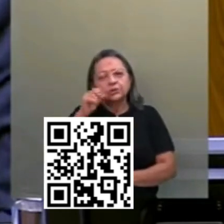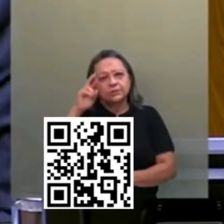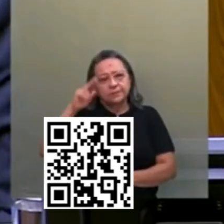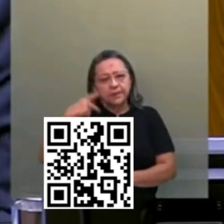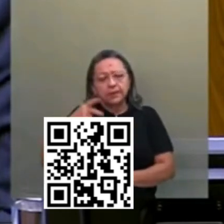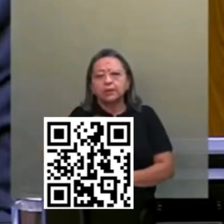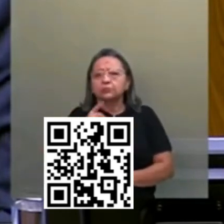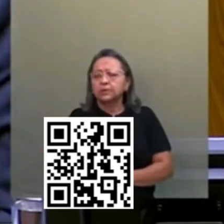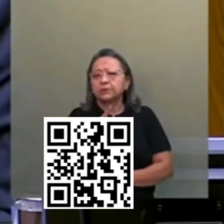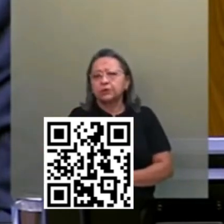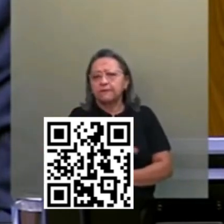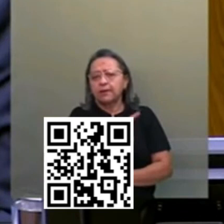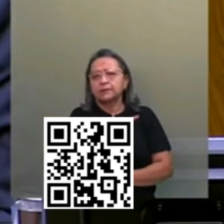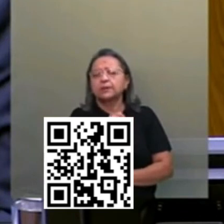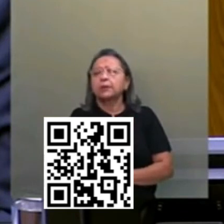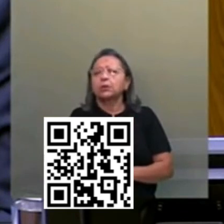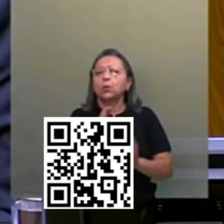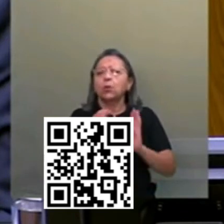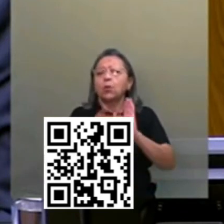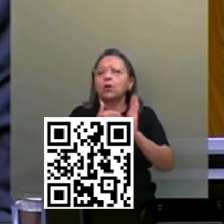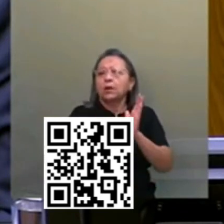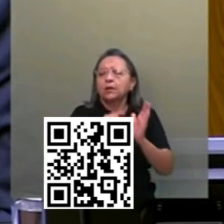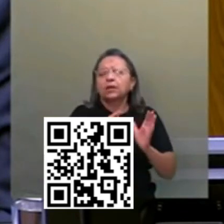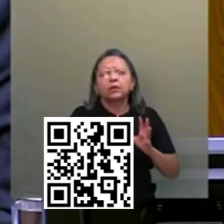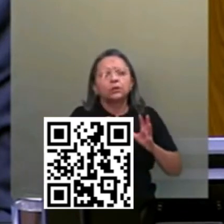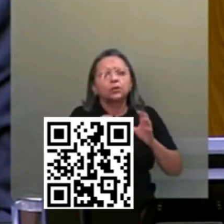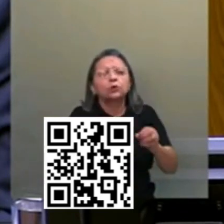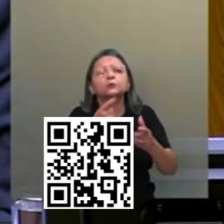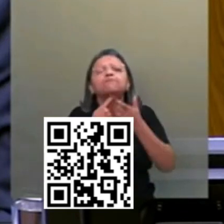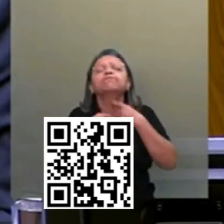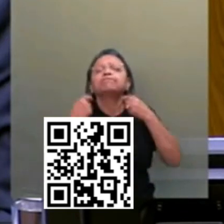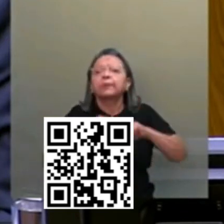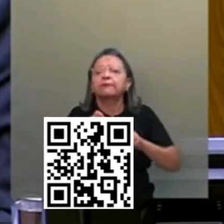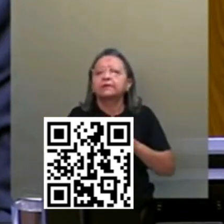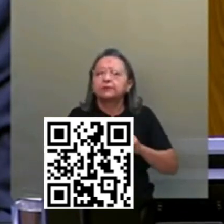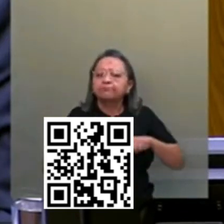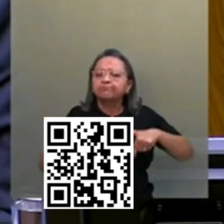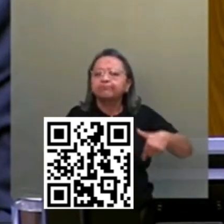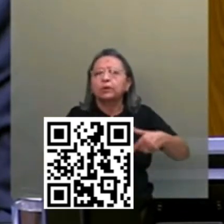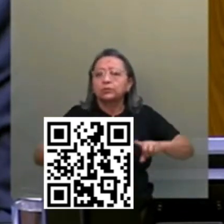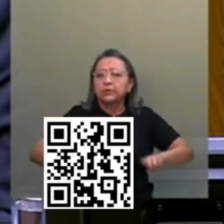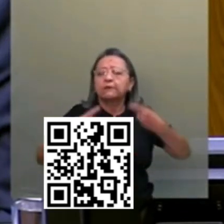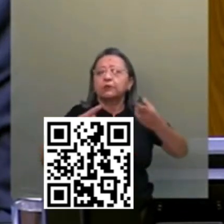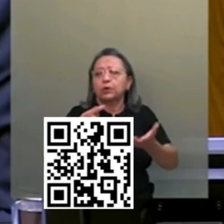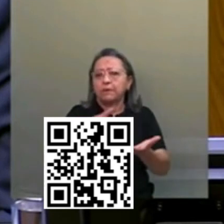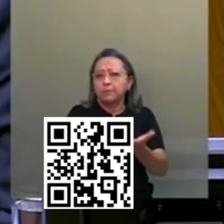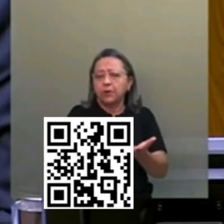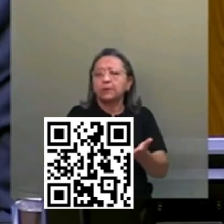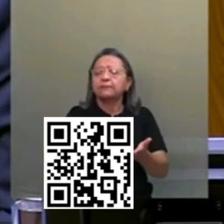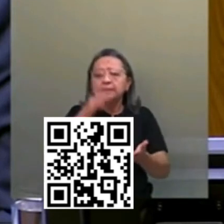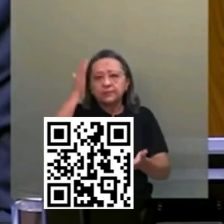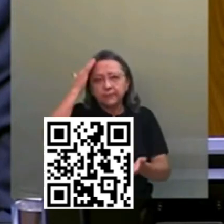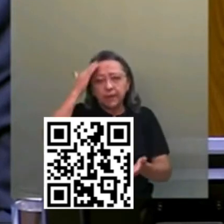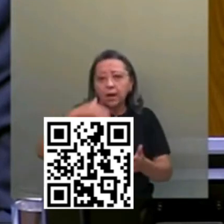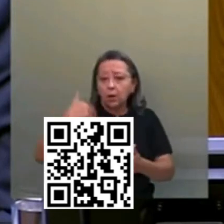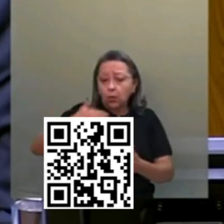tive, de que o Congresso Nacional tem todas as aptidões necessárias para fazer frente aos desafios que se lhe impõem e saberá,